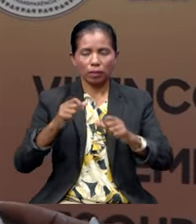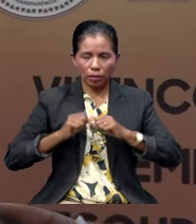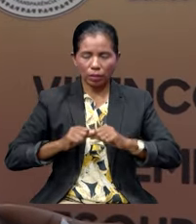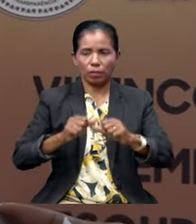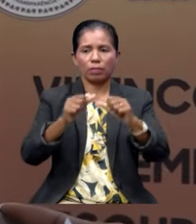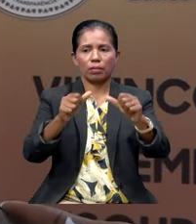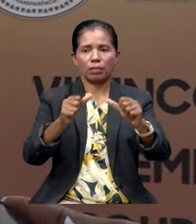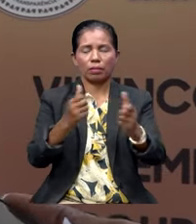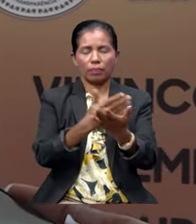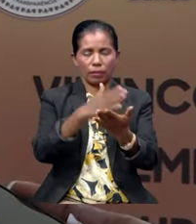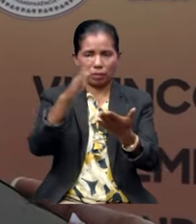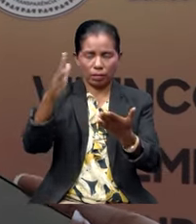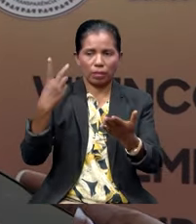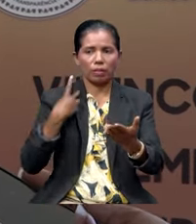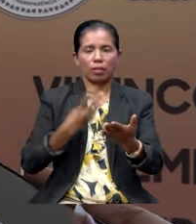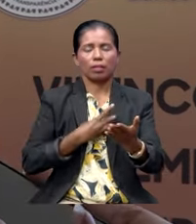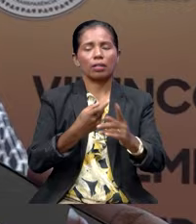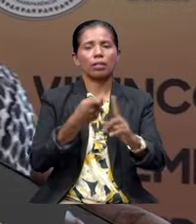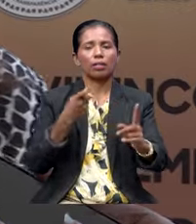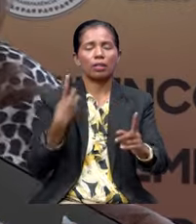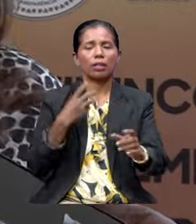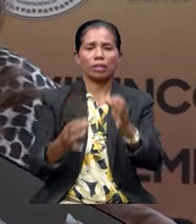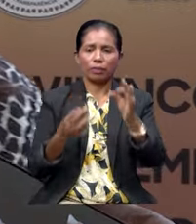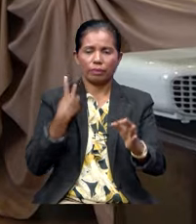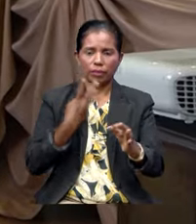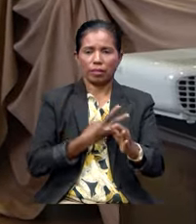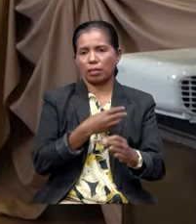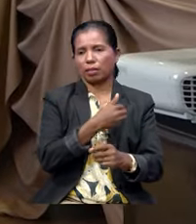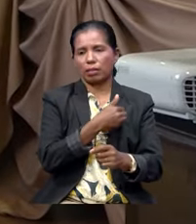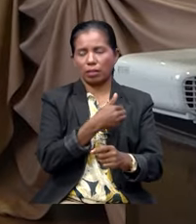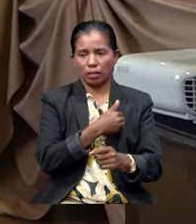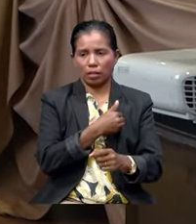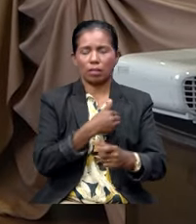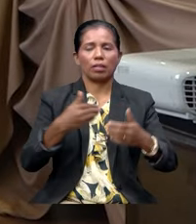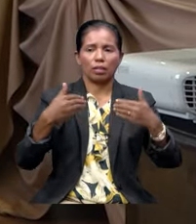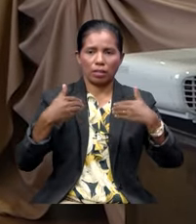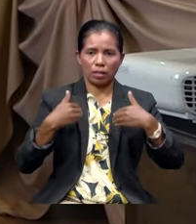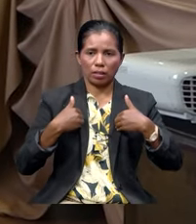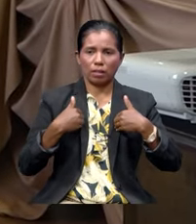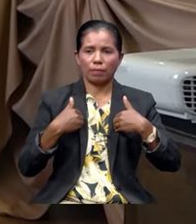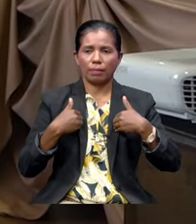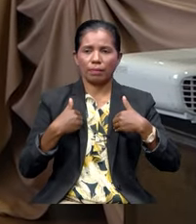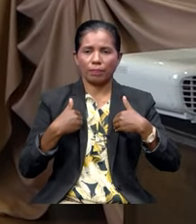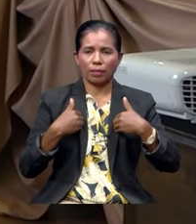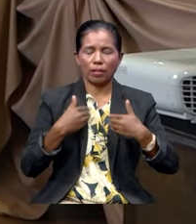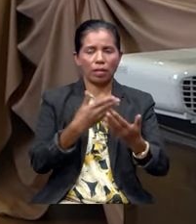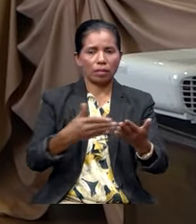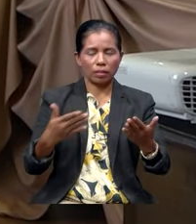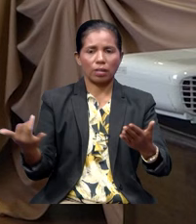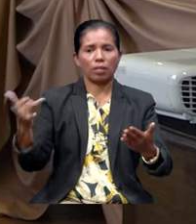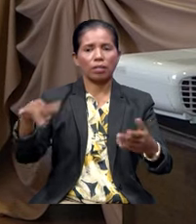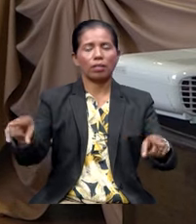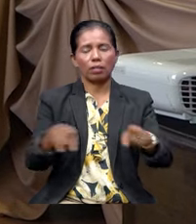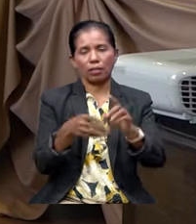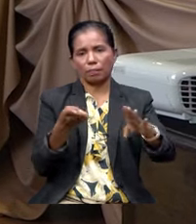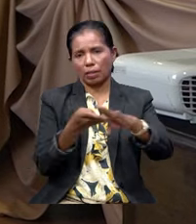a melhorar o nosso item parte, se quer que se dá a facilidade também para o Banco